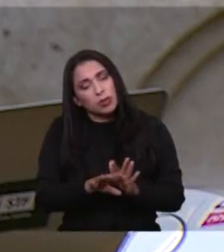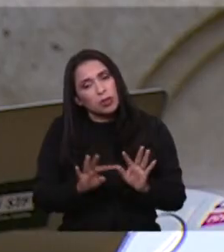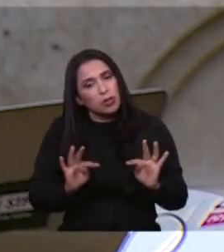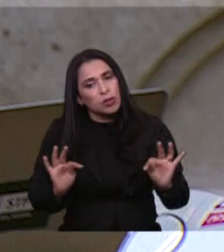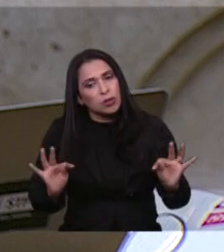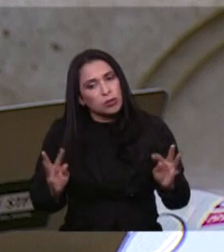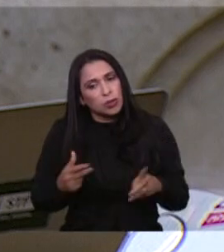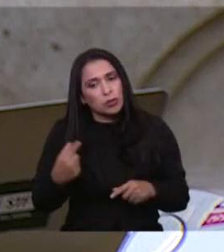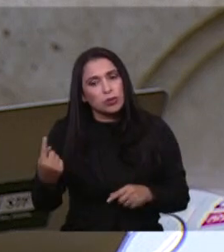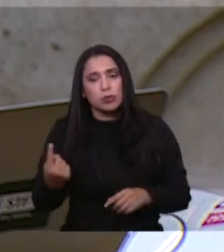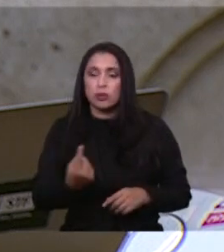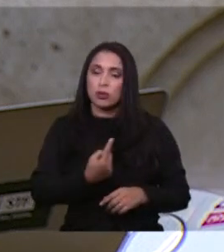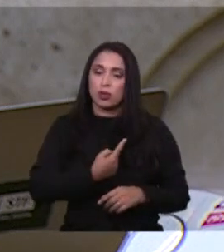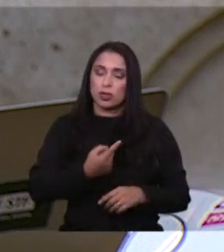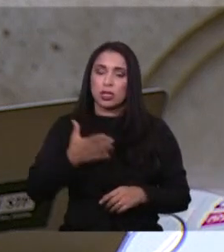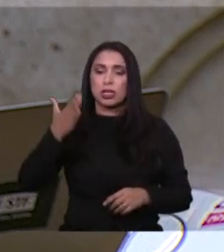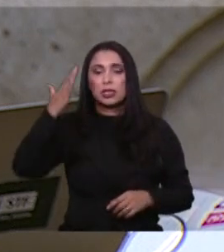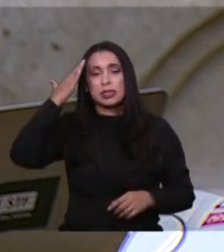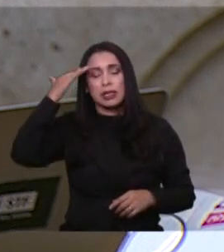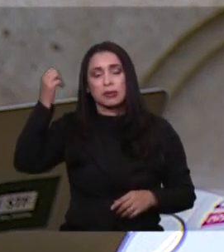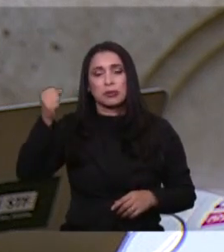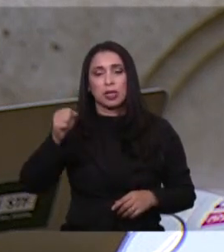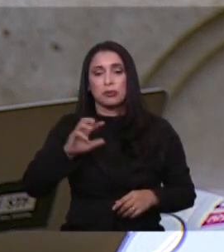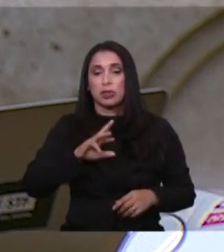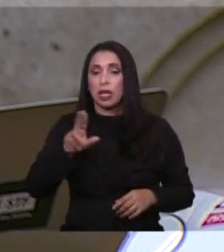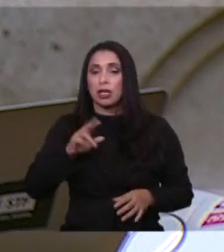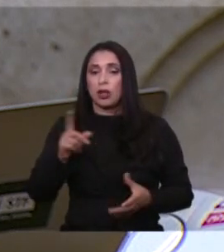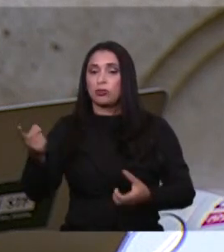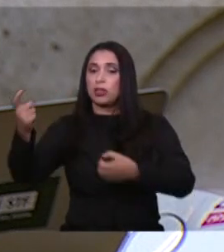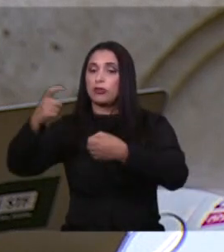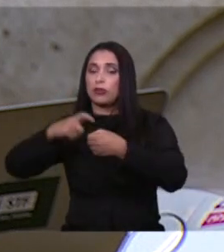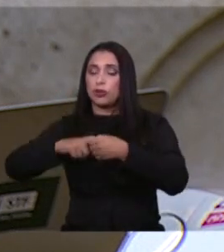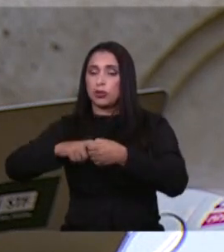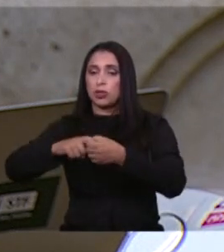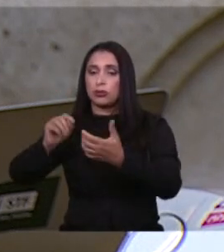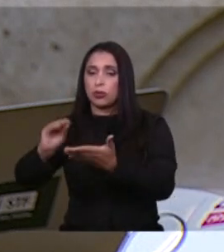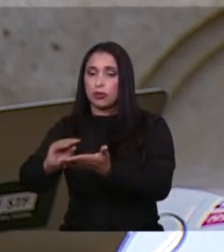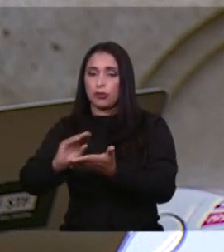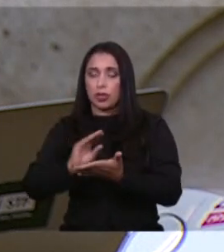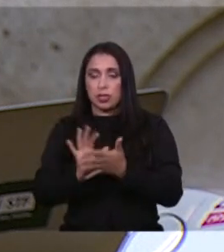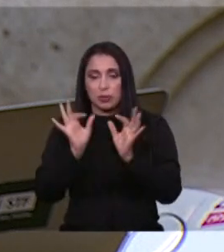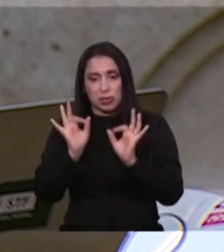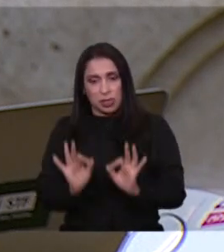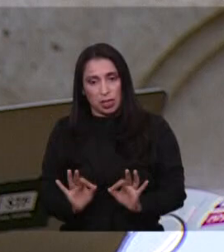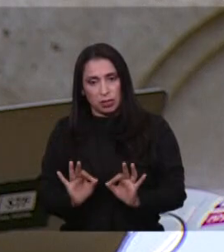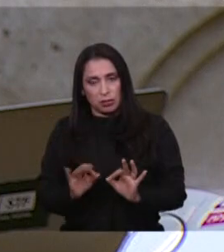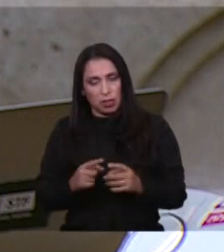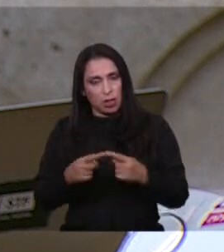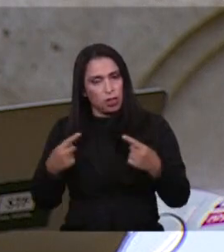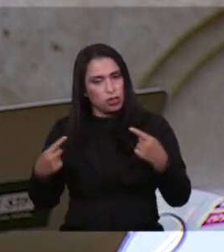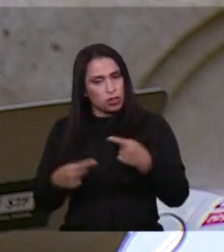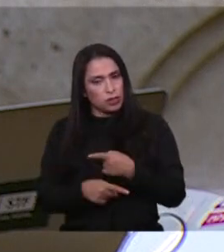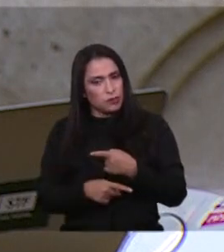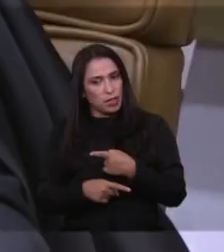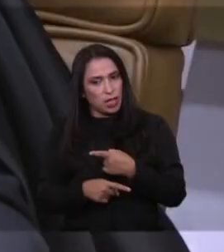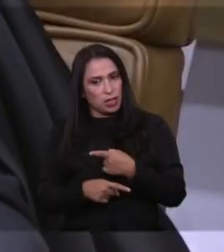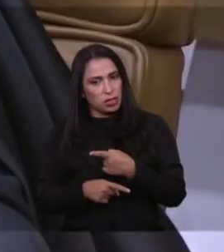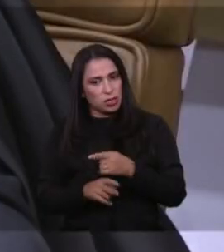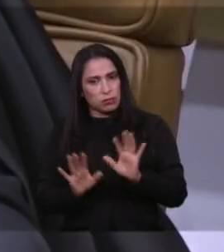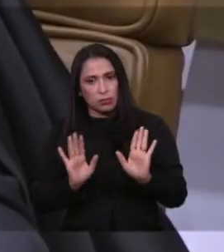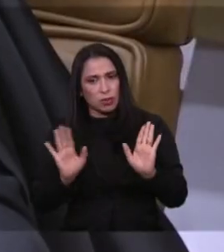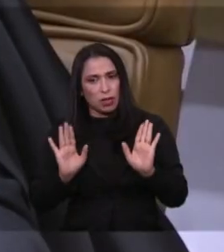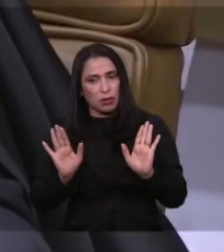aqui aquiescemos na não devolução do que foi recebido de boa-fé. Alguém diverge isso? Estando desse. Claro,